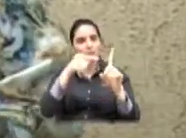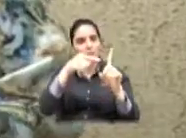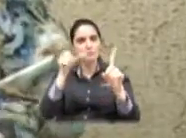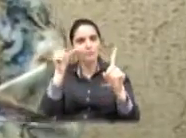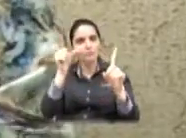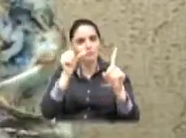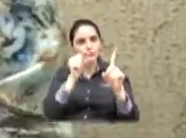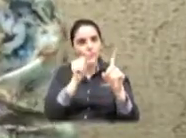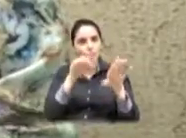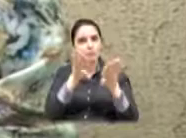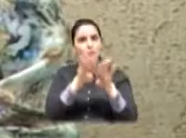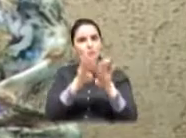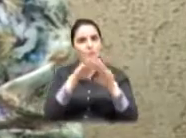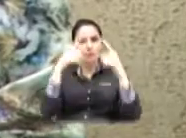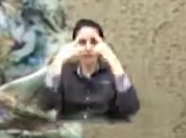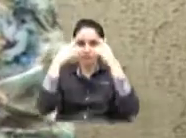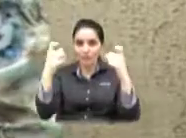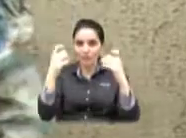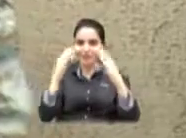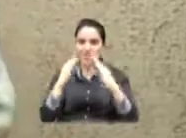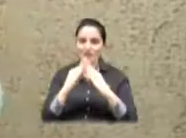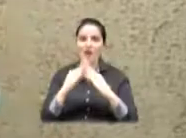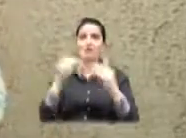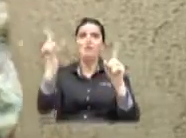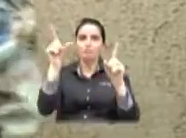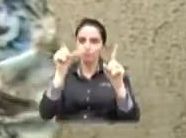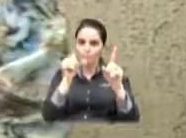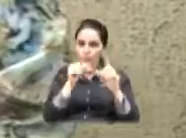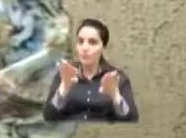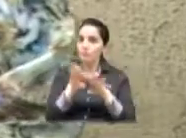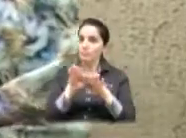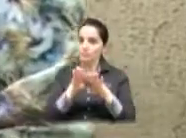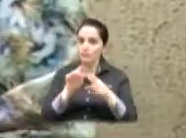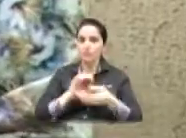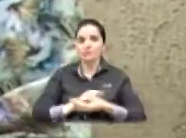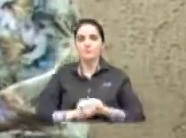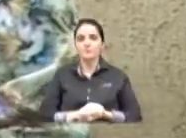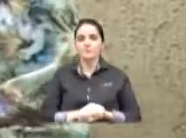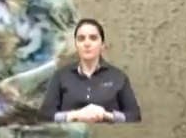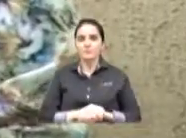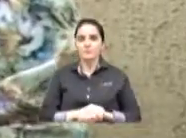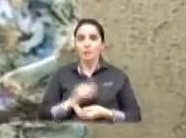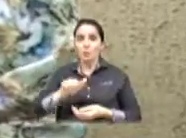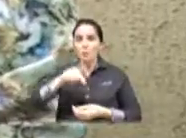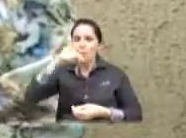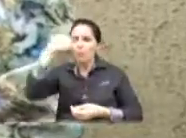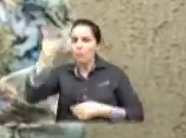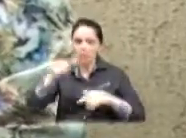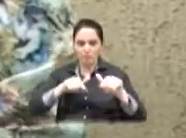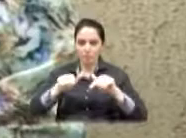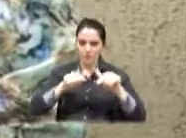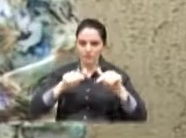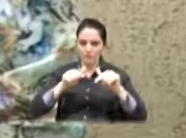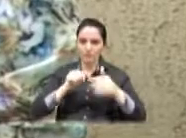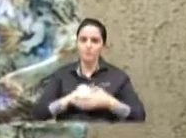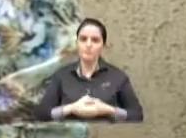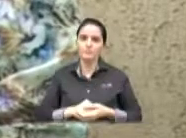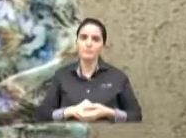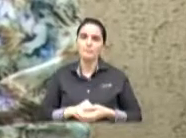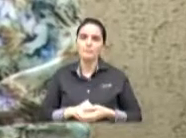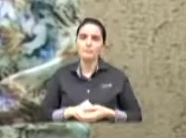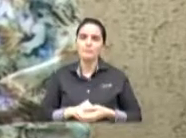a violência doméstica existe um outro trabalho que a gente está fazendo ligado a esse